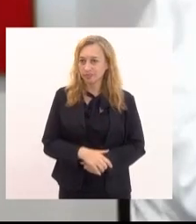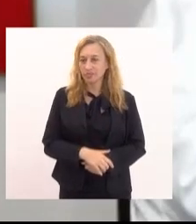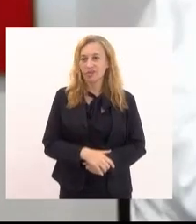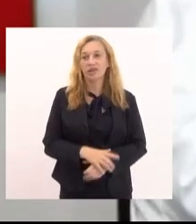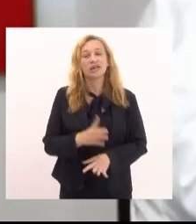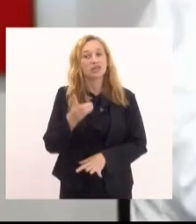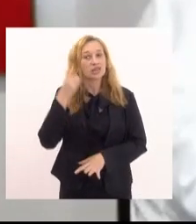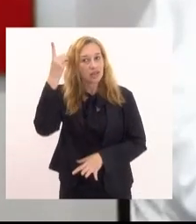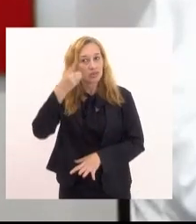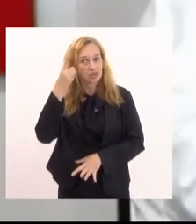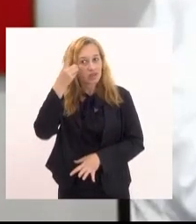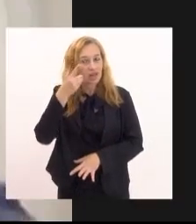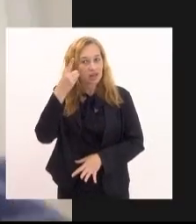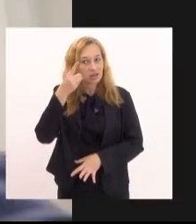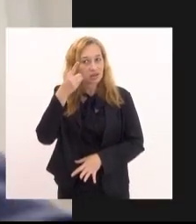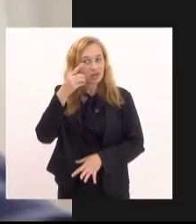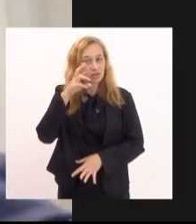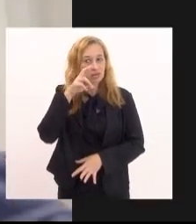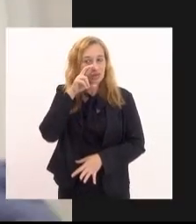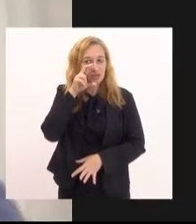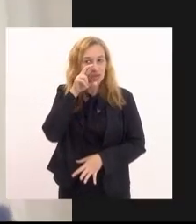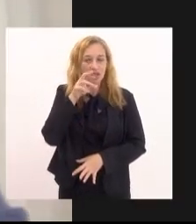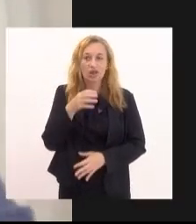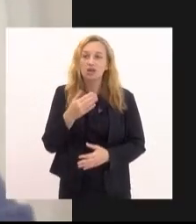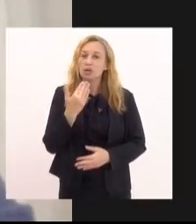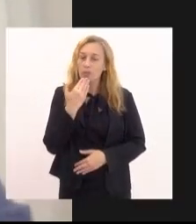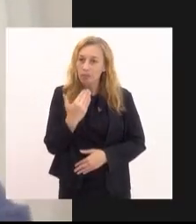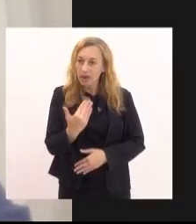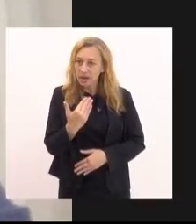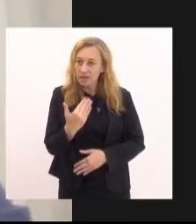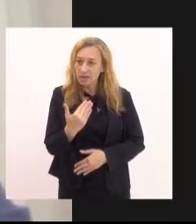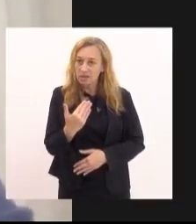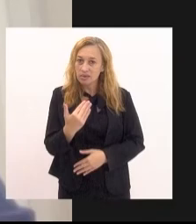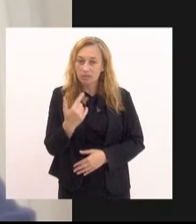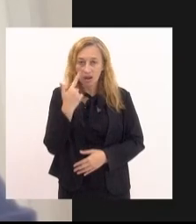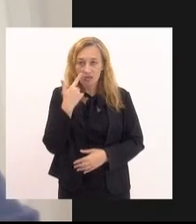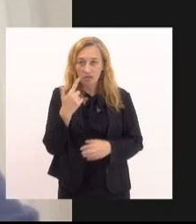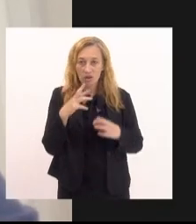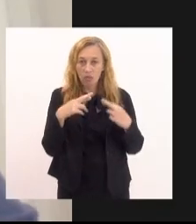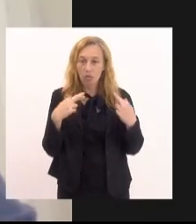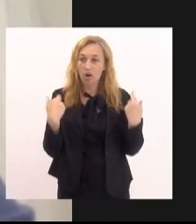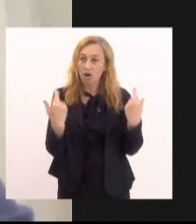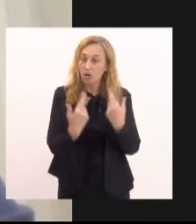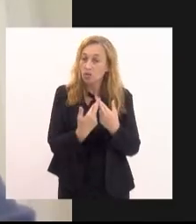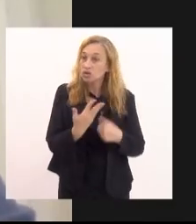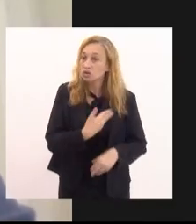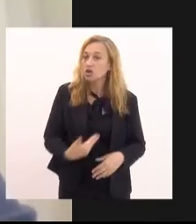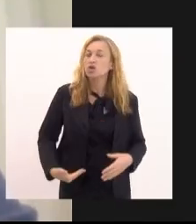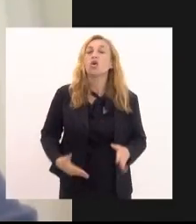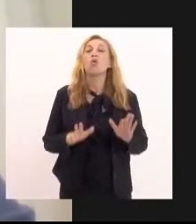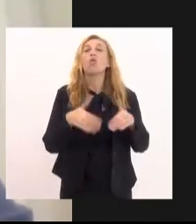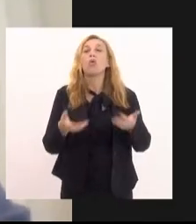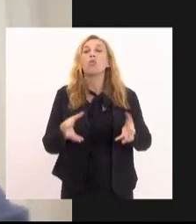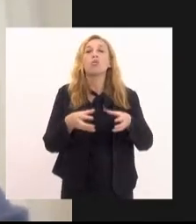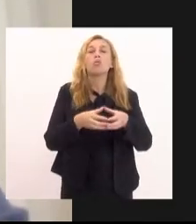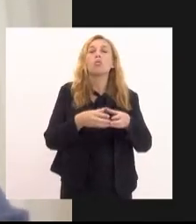Deputado Rosenberg. Eu só peço que faça marcar essa audiência. Qual a comissão que vai ser